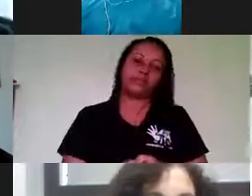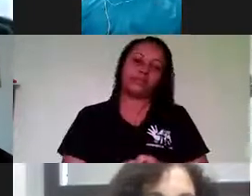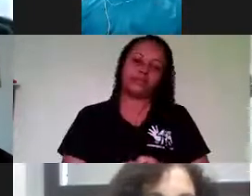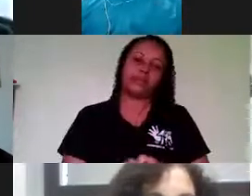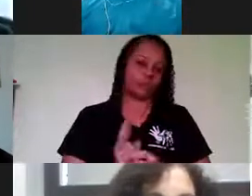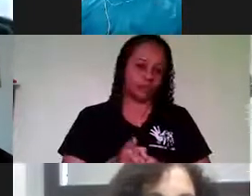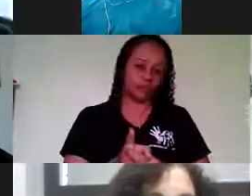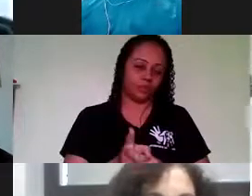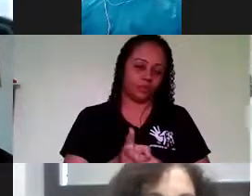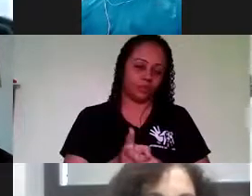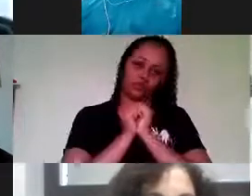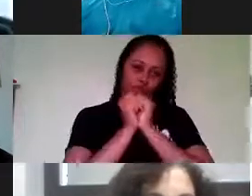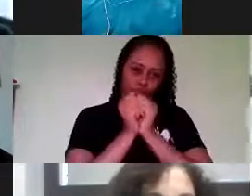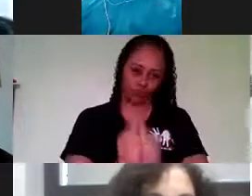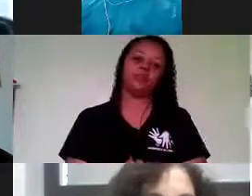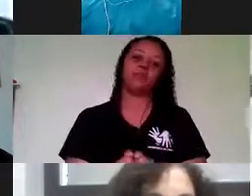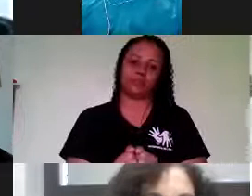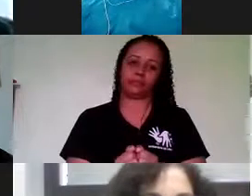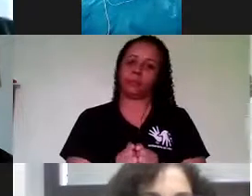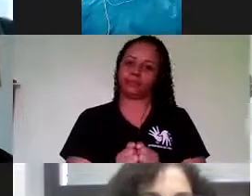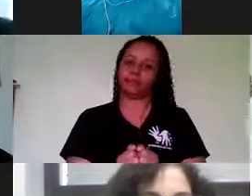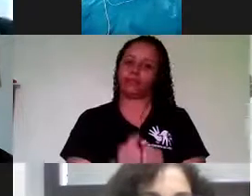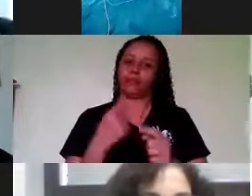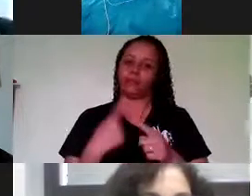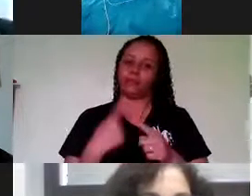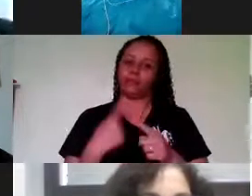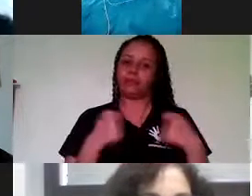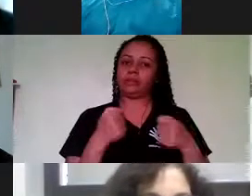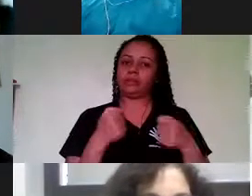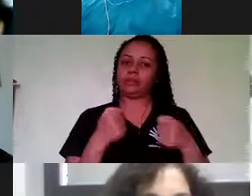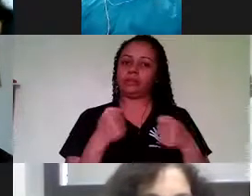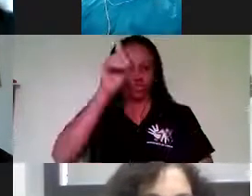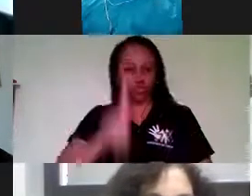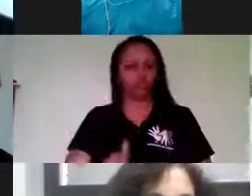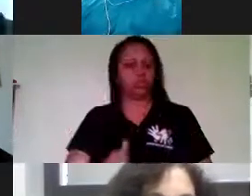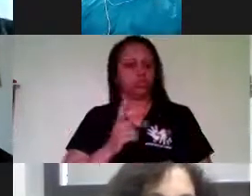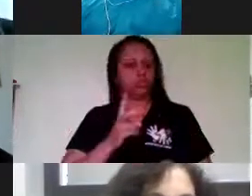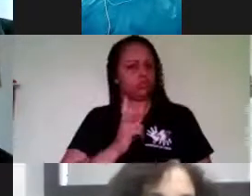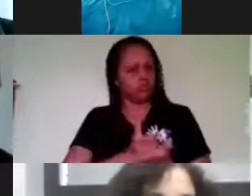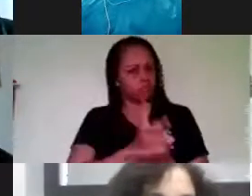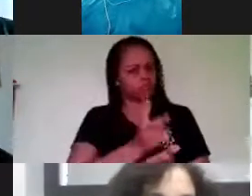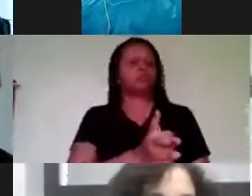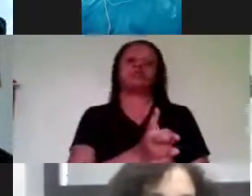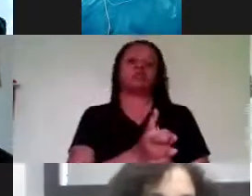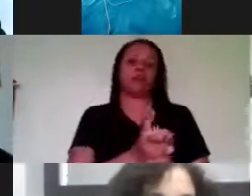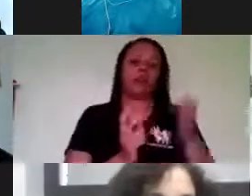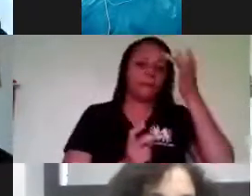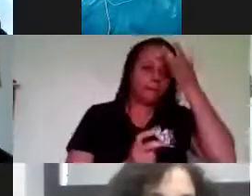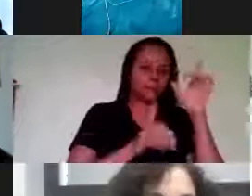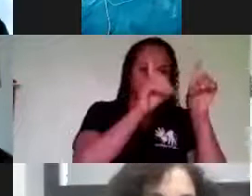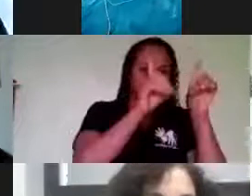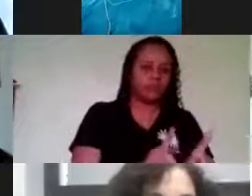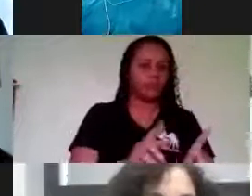sigamos juntos aqui, né, para não deixar nenhum direito ser retirado, nem das pessoas com deficiência e de nenhum outro